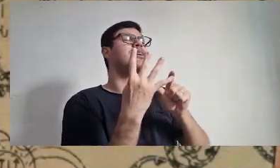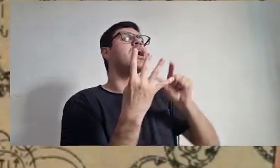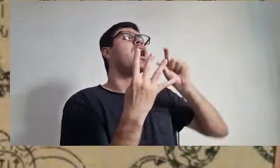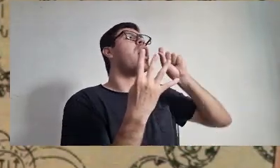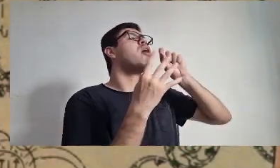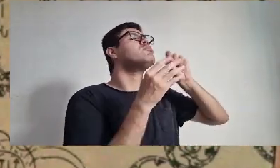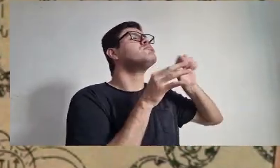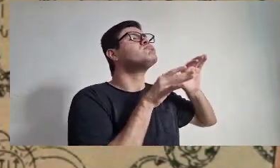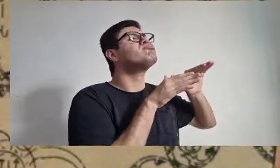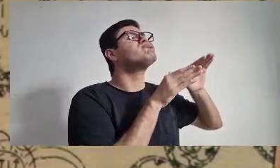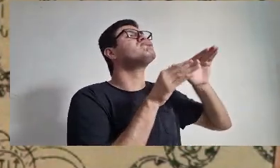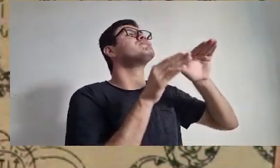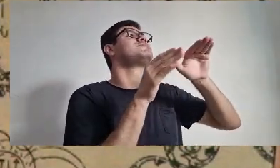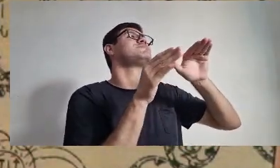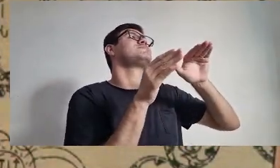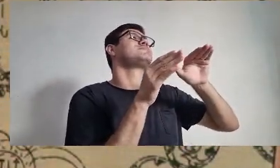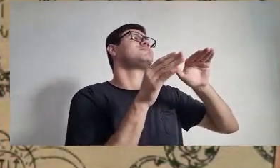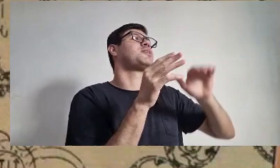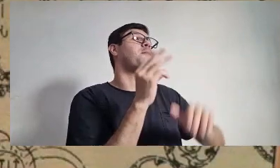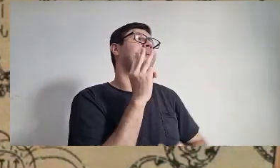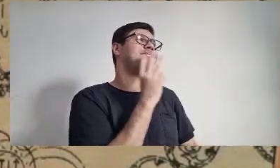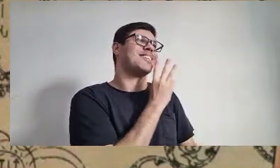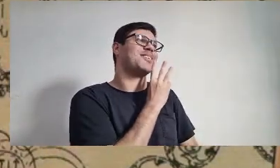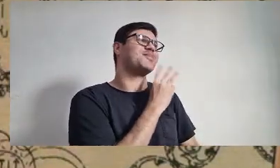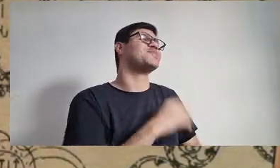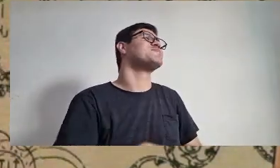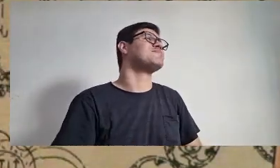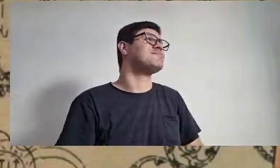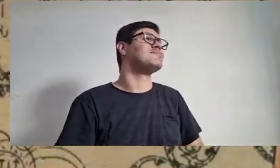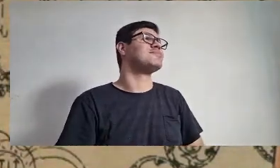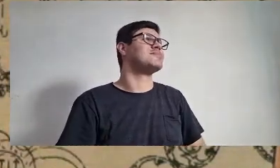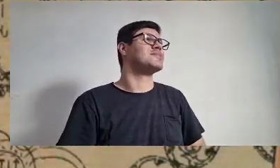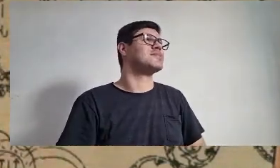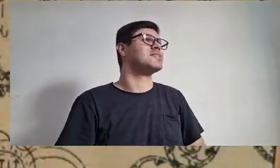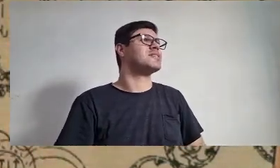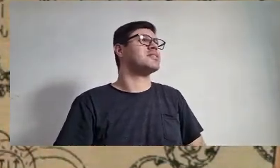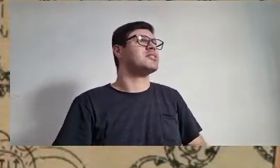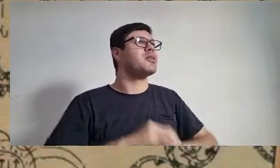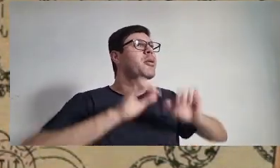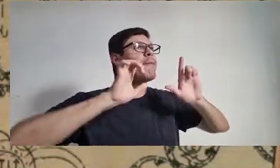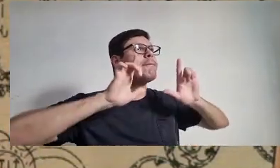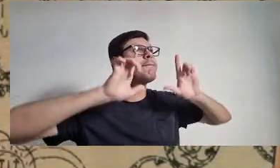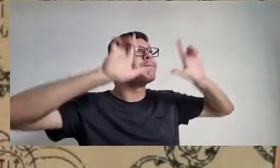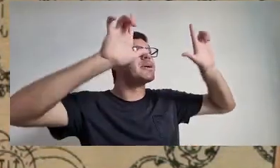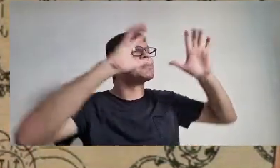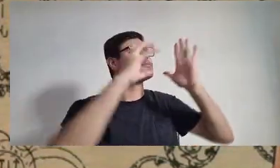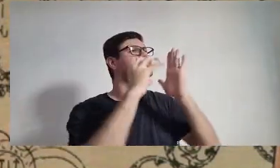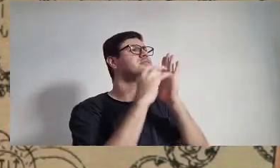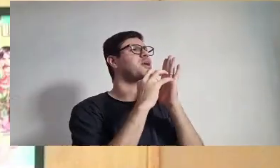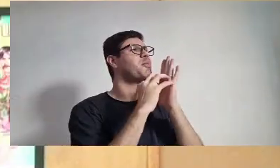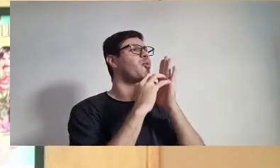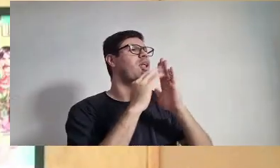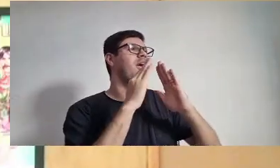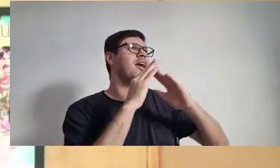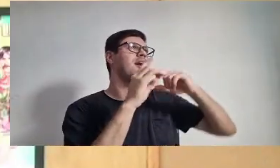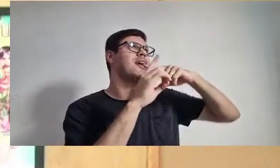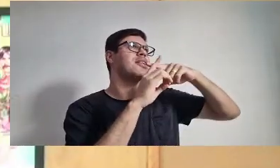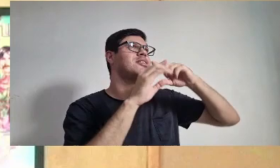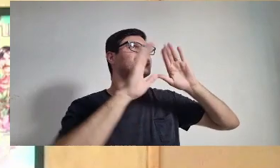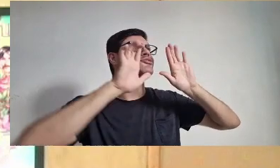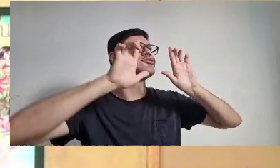São Mateus. Por isso que a igreja, esse é o emblema quadrangular. Os símbolos é a